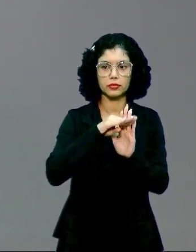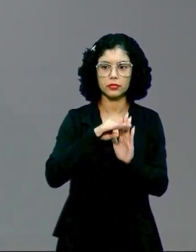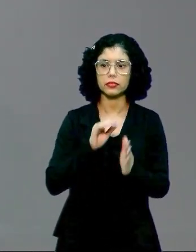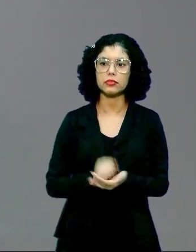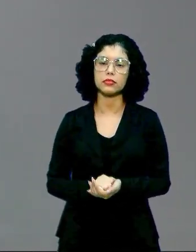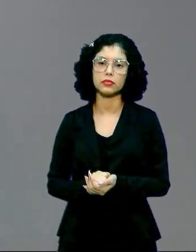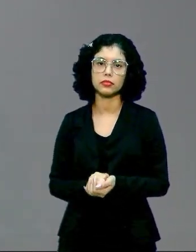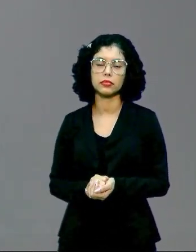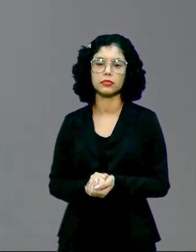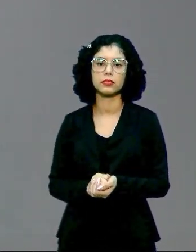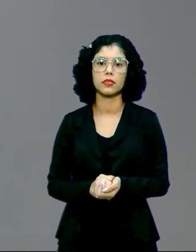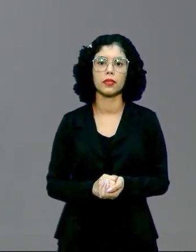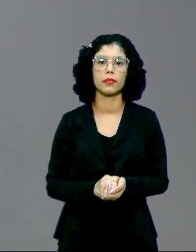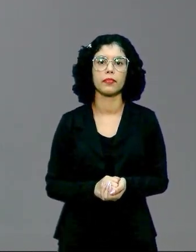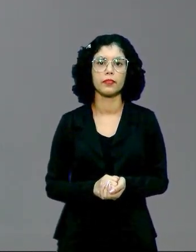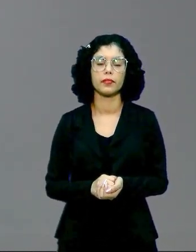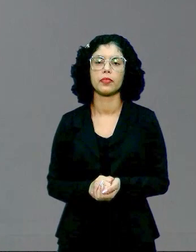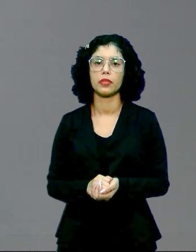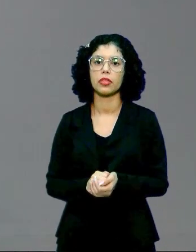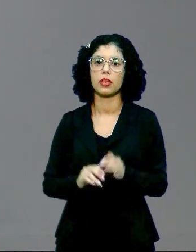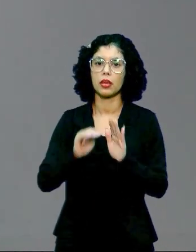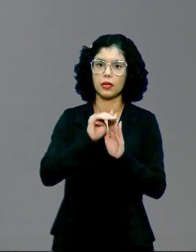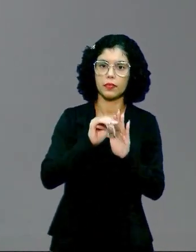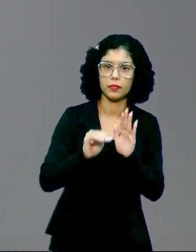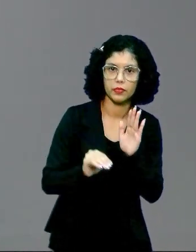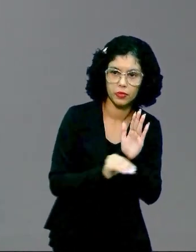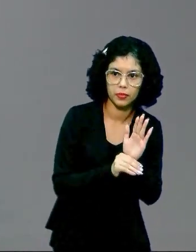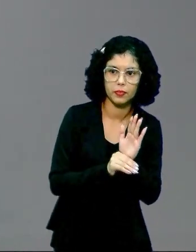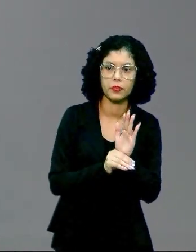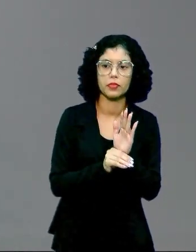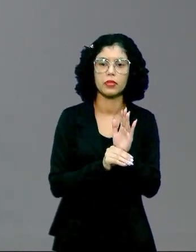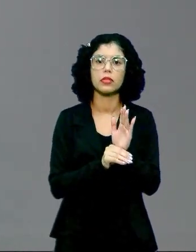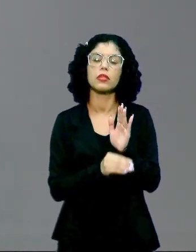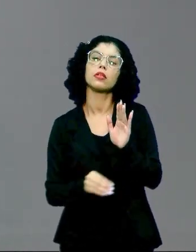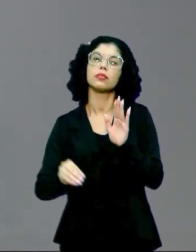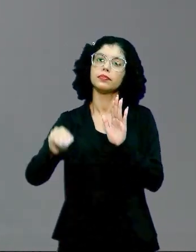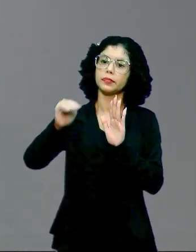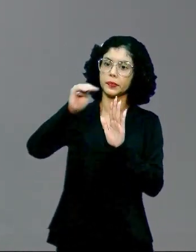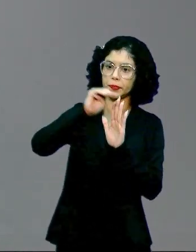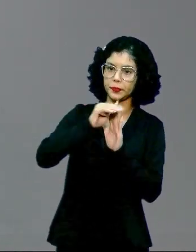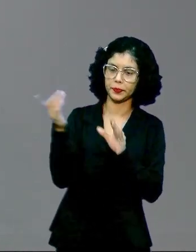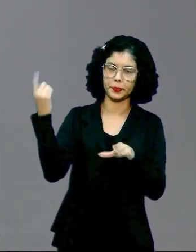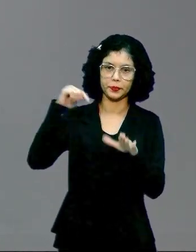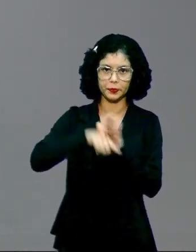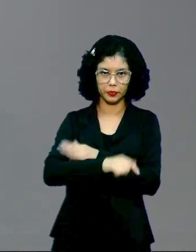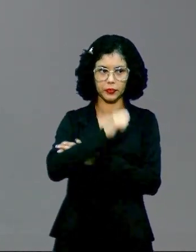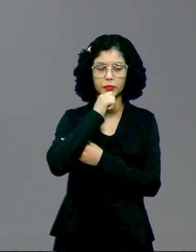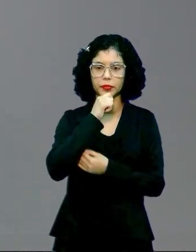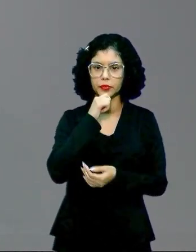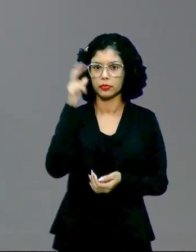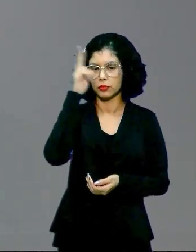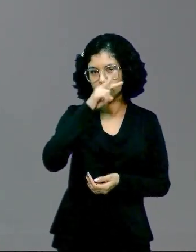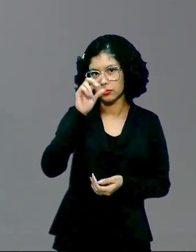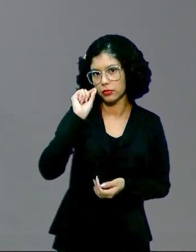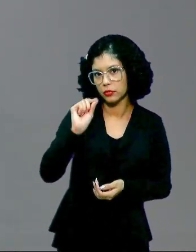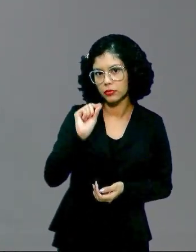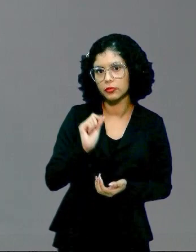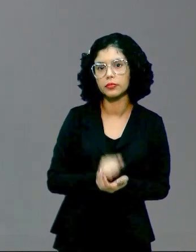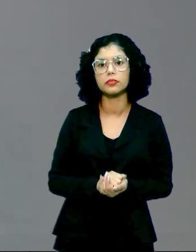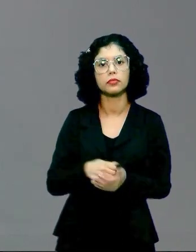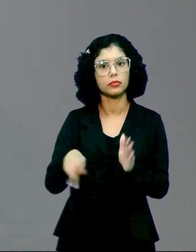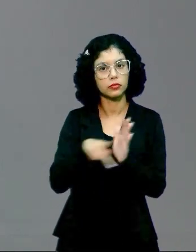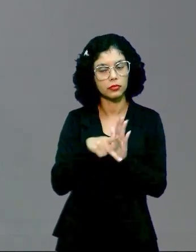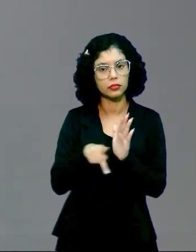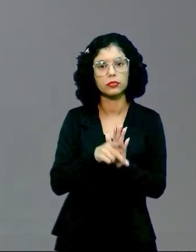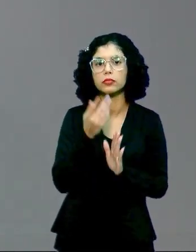ou seja, ele vem de um nível mais externo para um nível mais interno. Lembrando que a